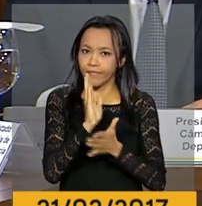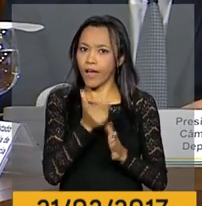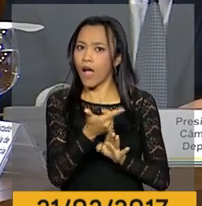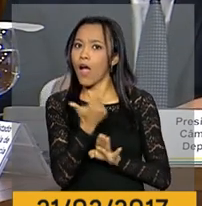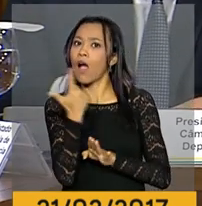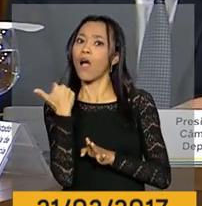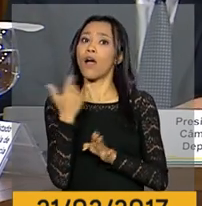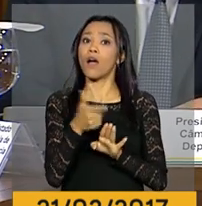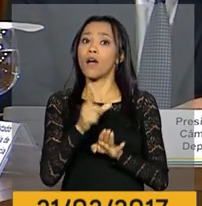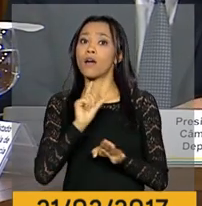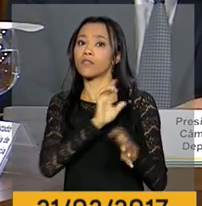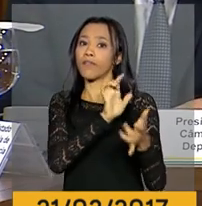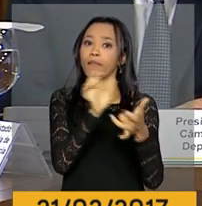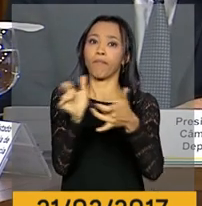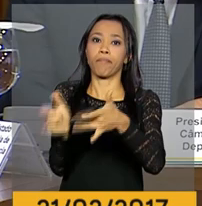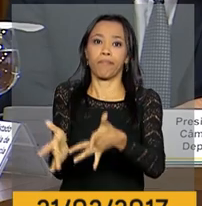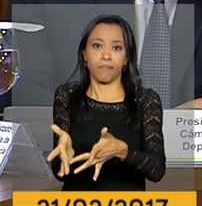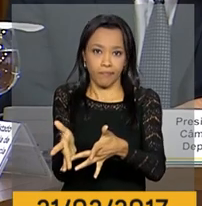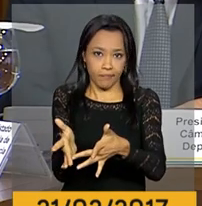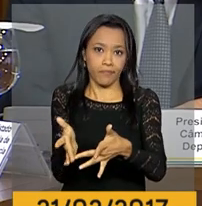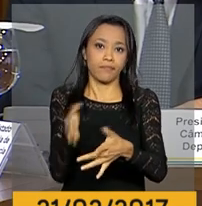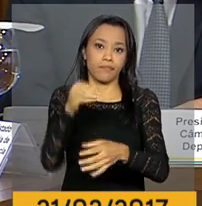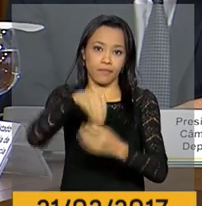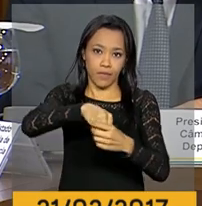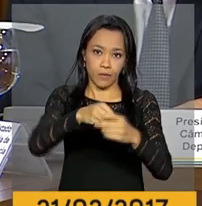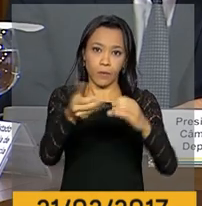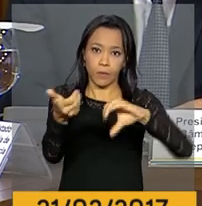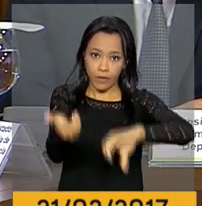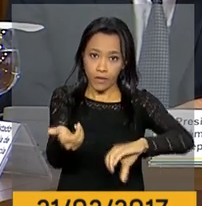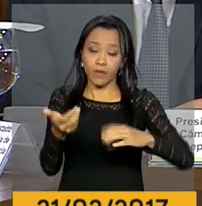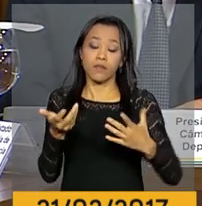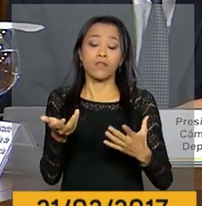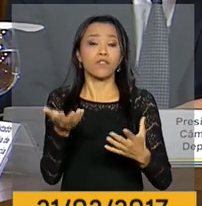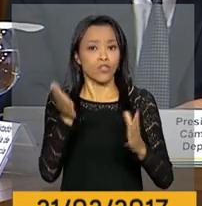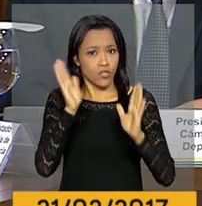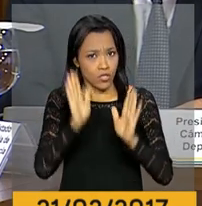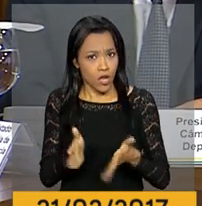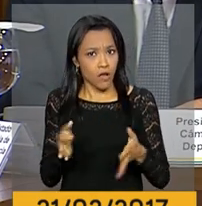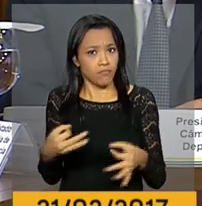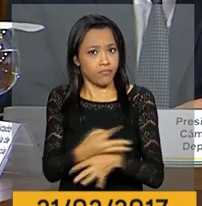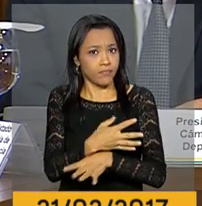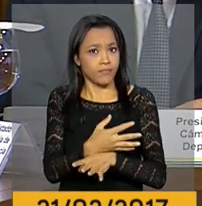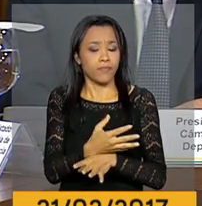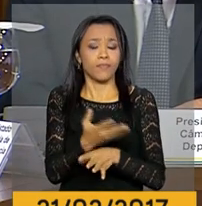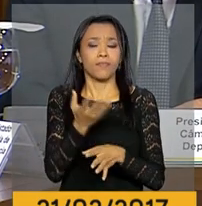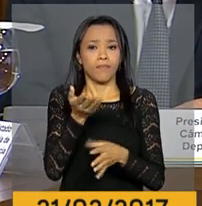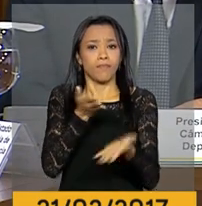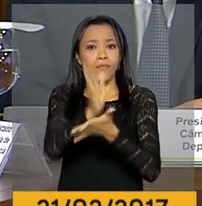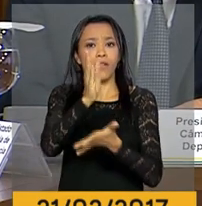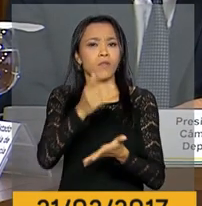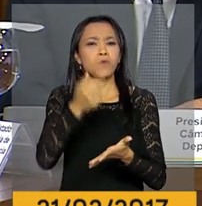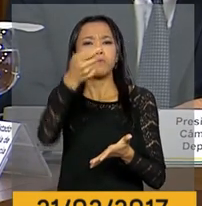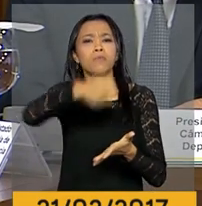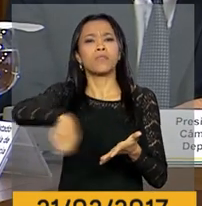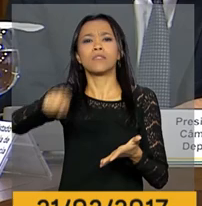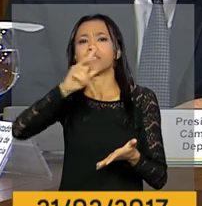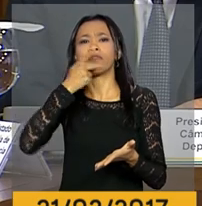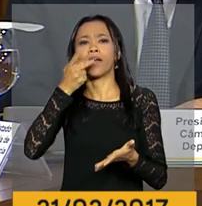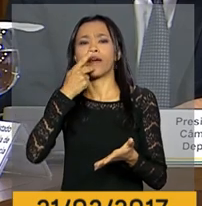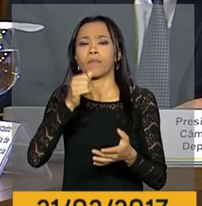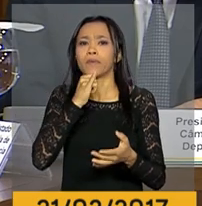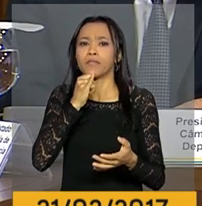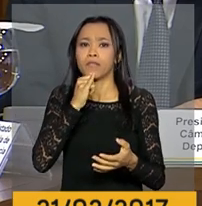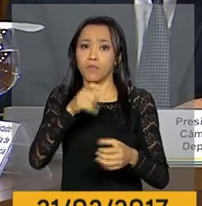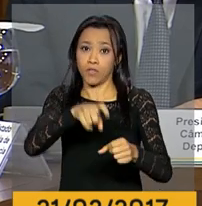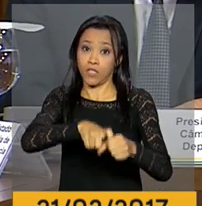paralisadas no Congresso Nacional foram prontamente aprovadas não preciso Recordar aqui a questão da desvinculação